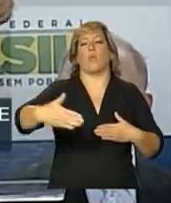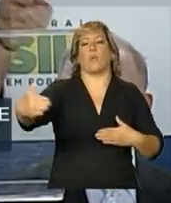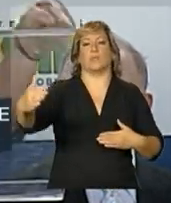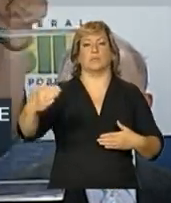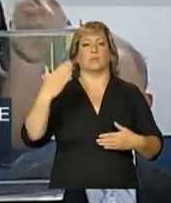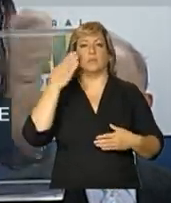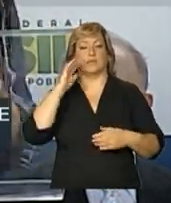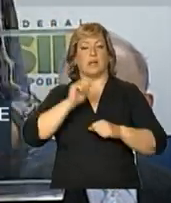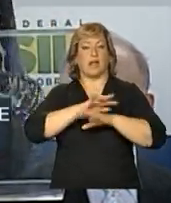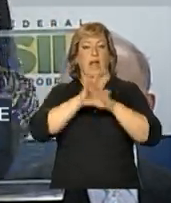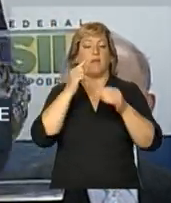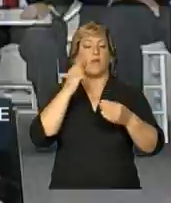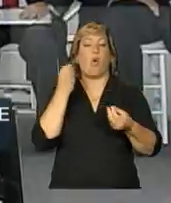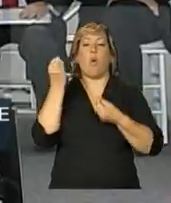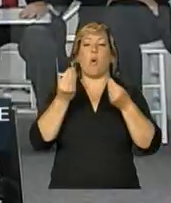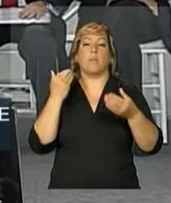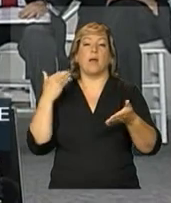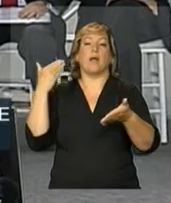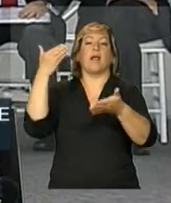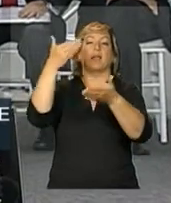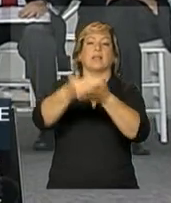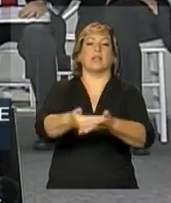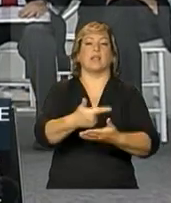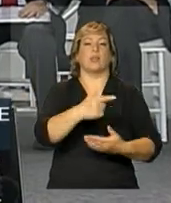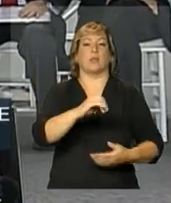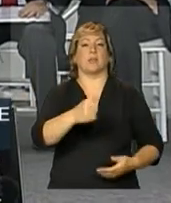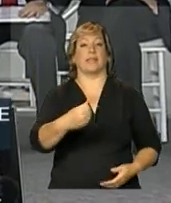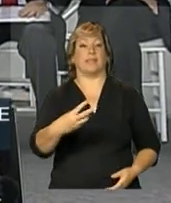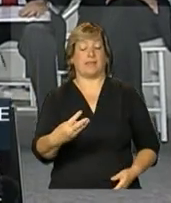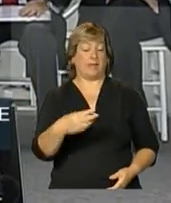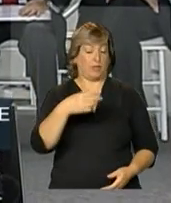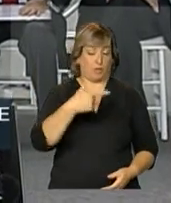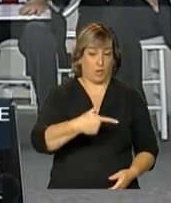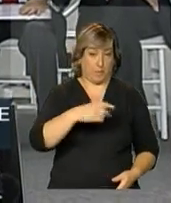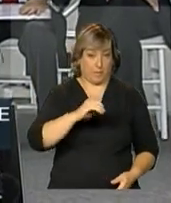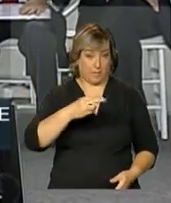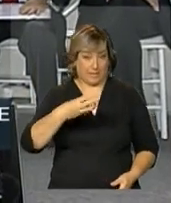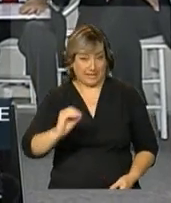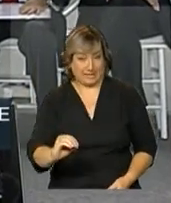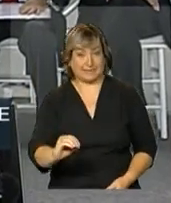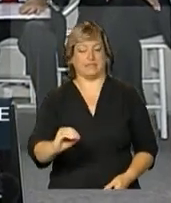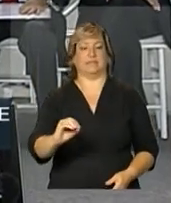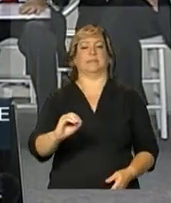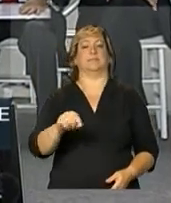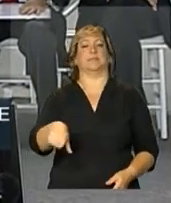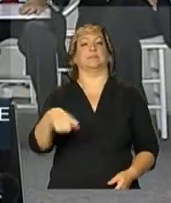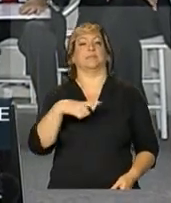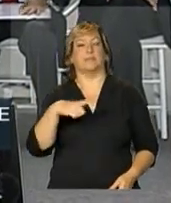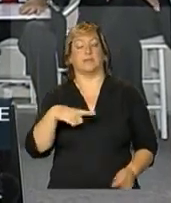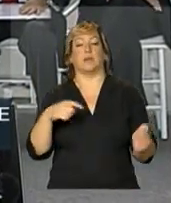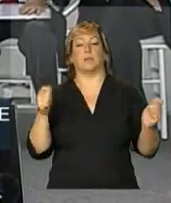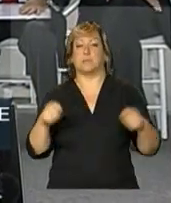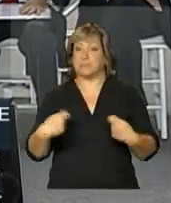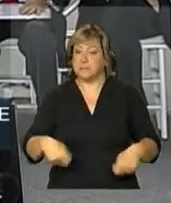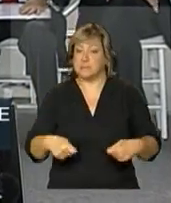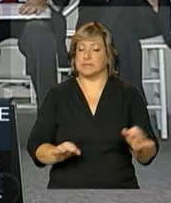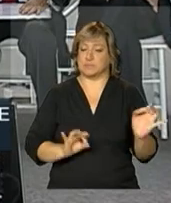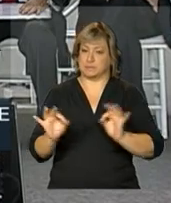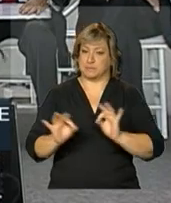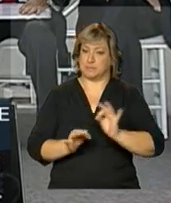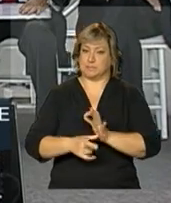essa visão até 2030 nós temos de planejar para expandir a nossa